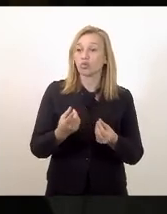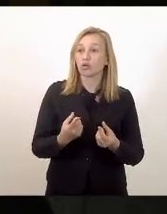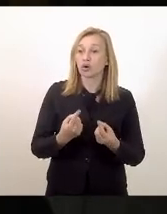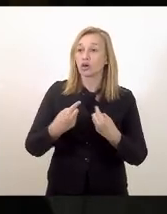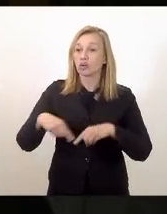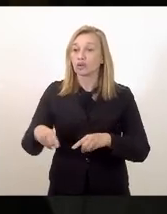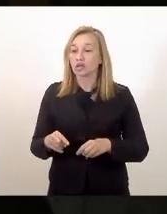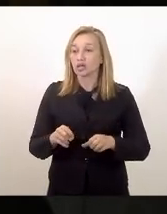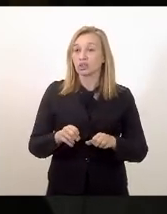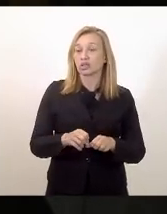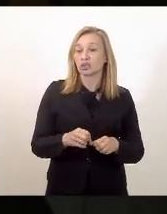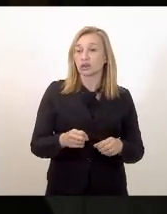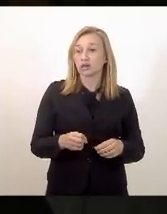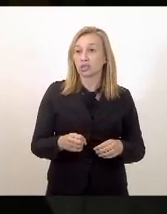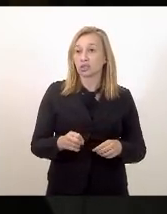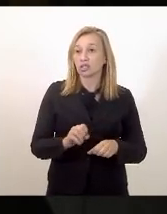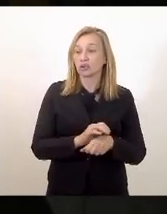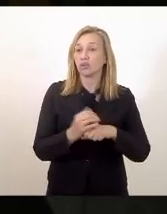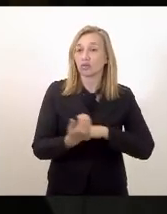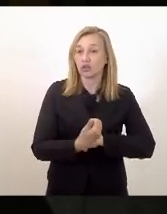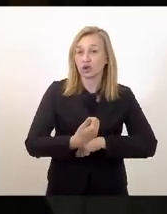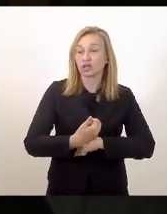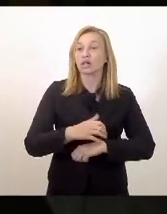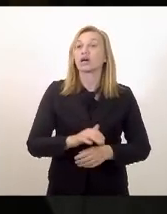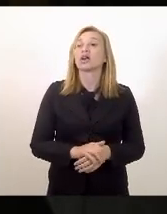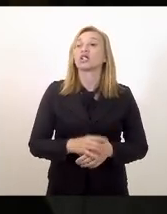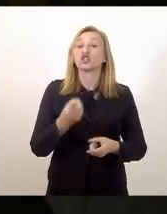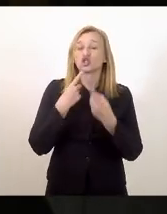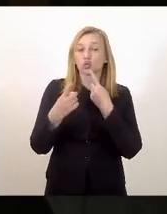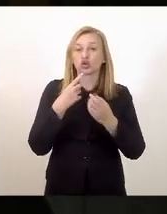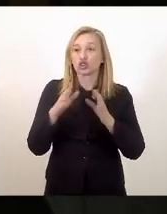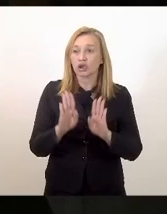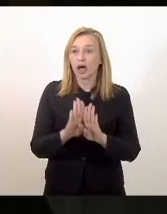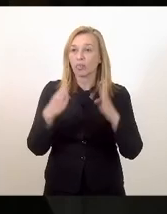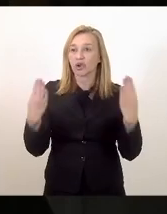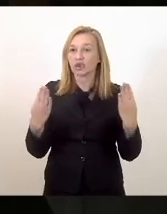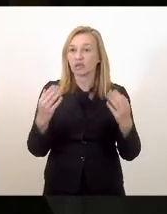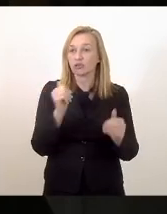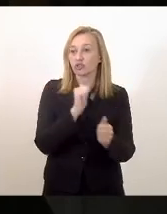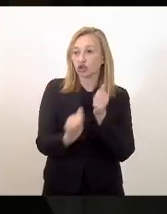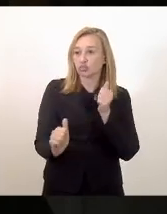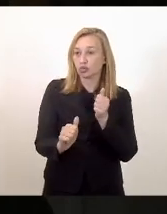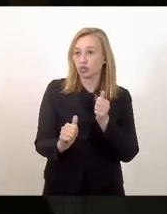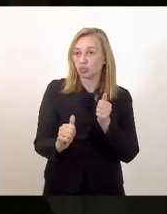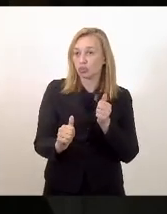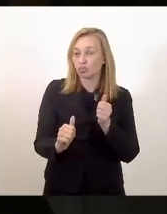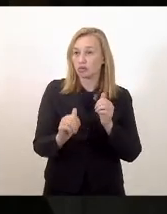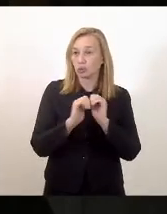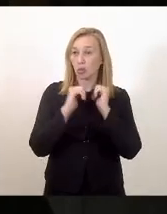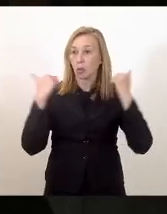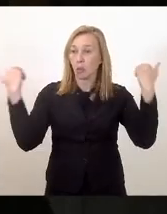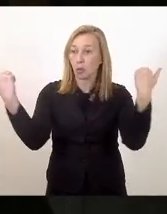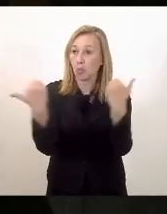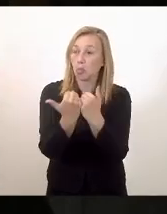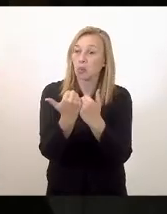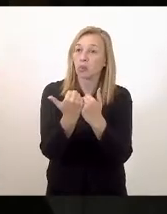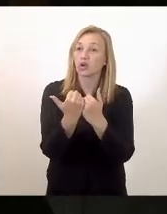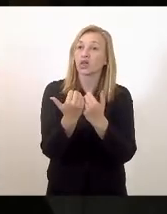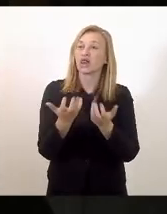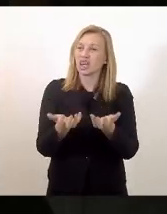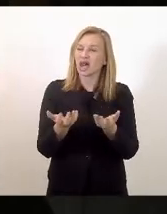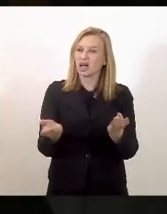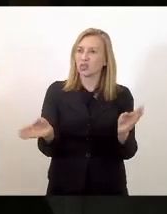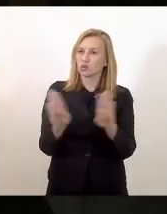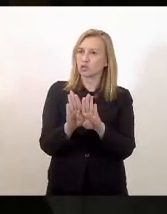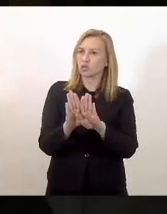O governador falou assim, estão discutindo reabrir estádios de futebol e querem manter as escolas